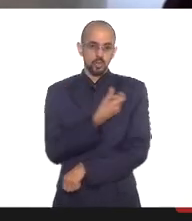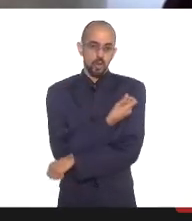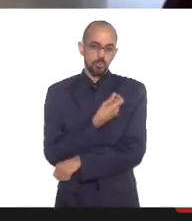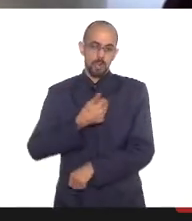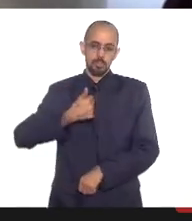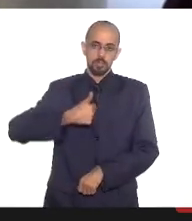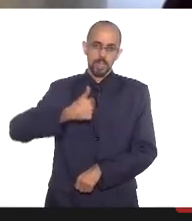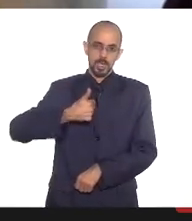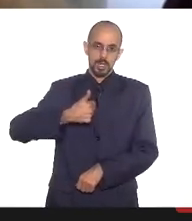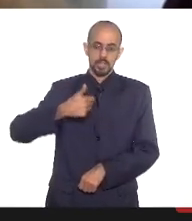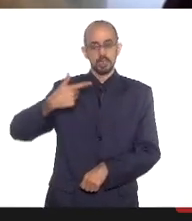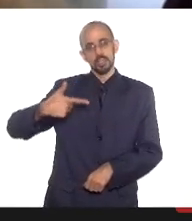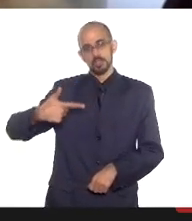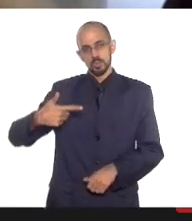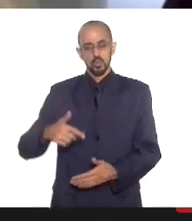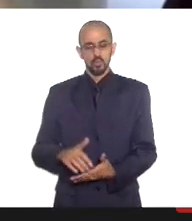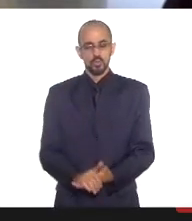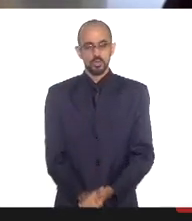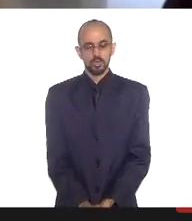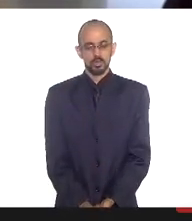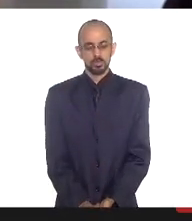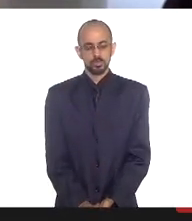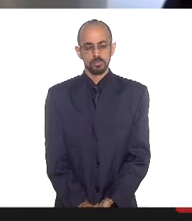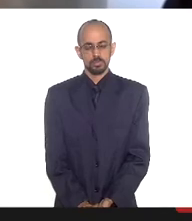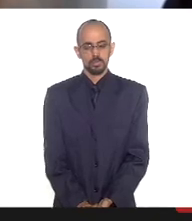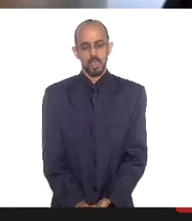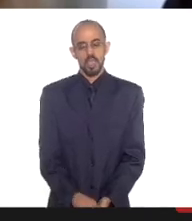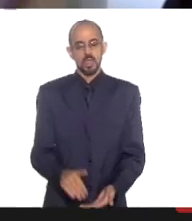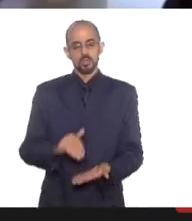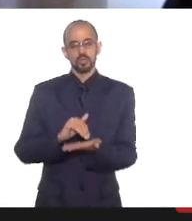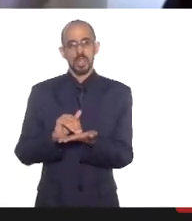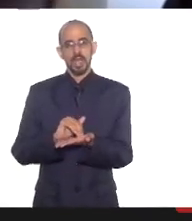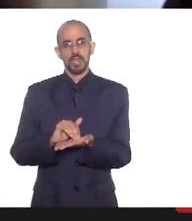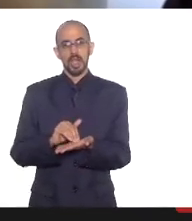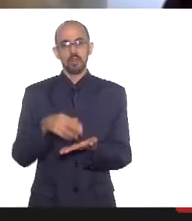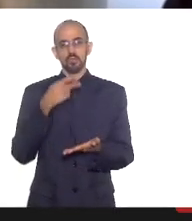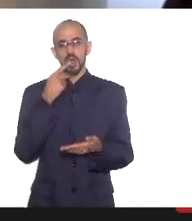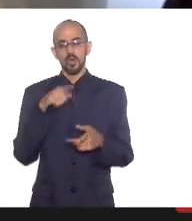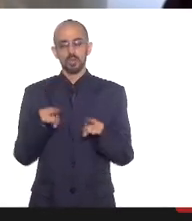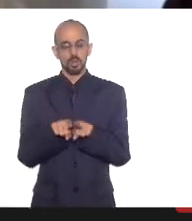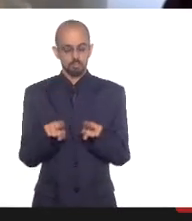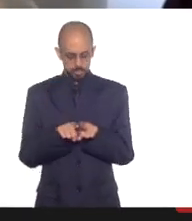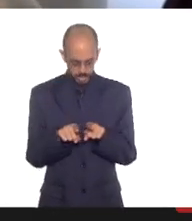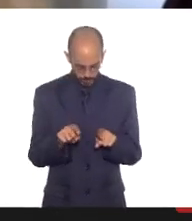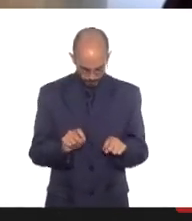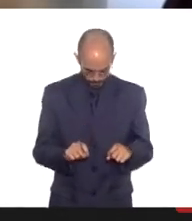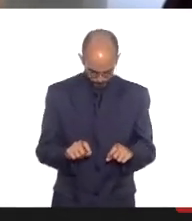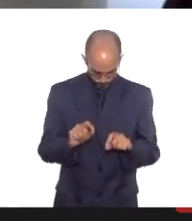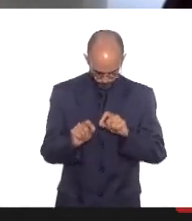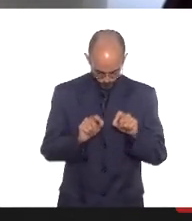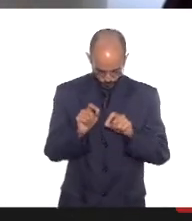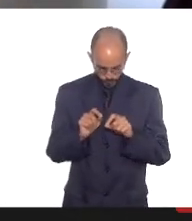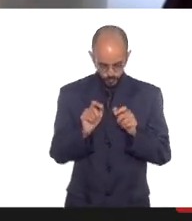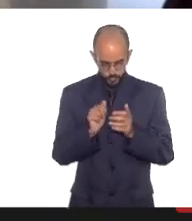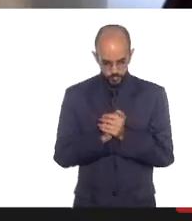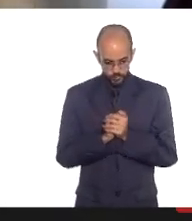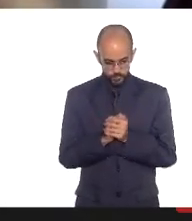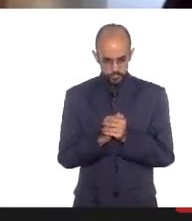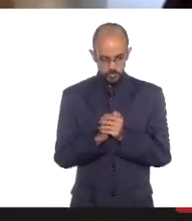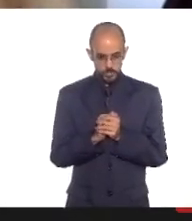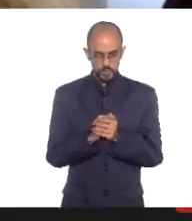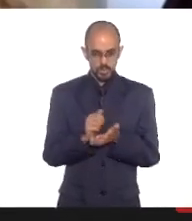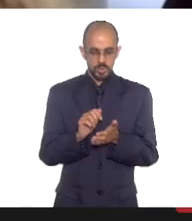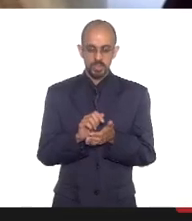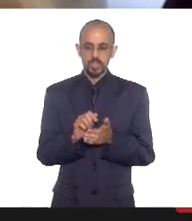primeira e a segunda dorme agora o secretário falou também a centralização